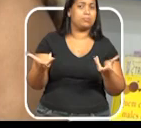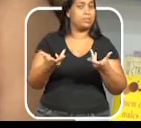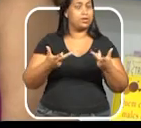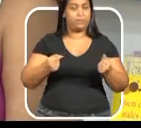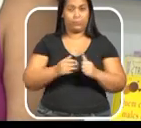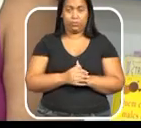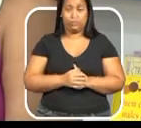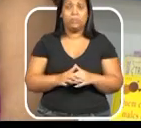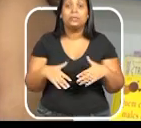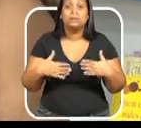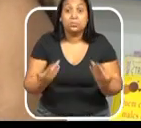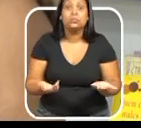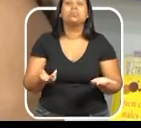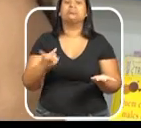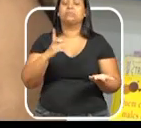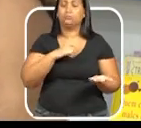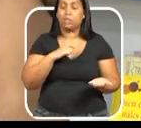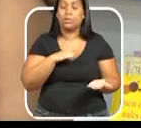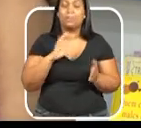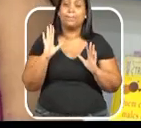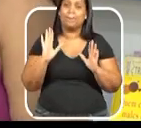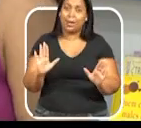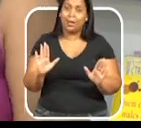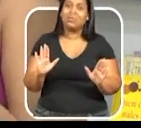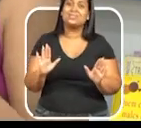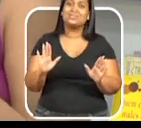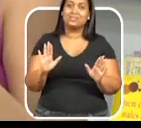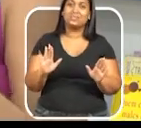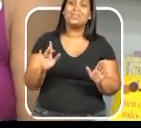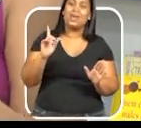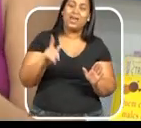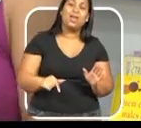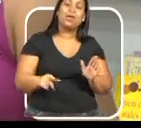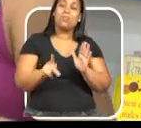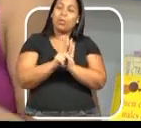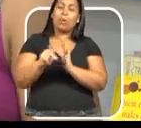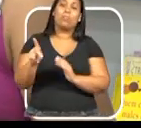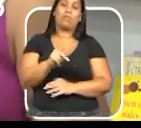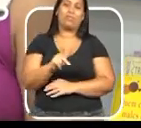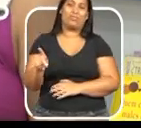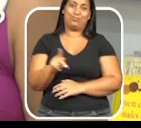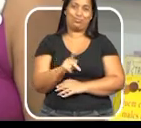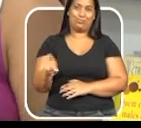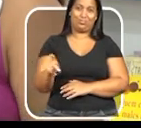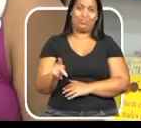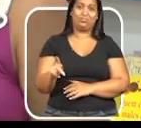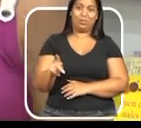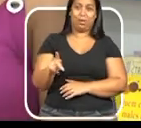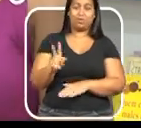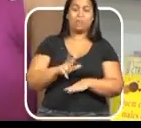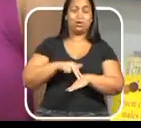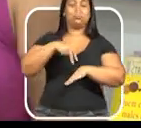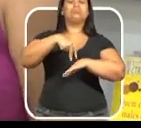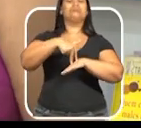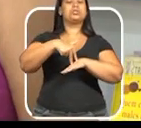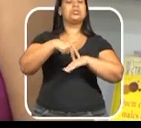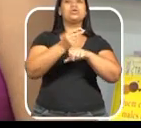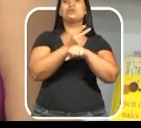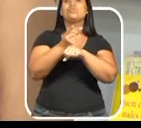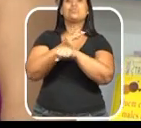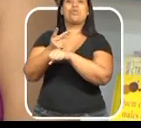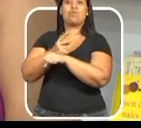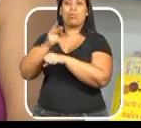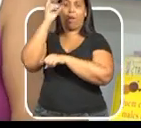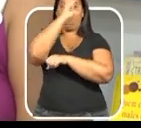fantástica. Então só que parte muito dessa questão do professor sair da zona de conforto e buscar